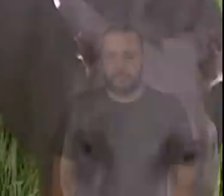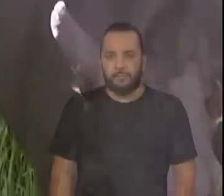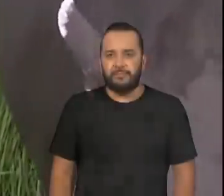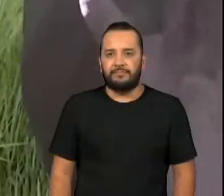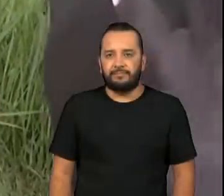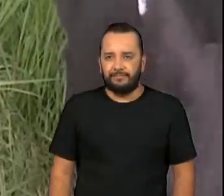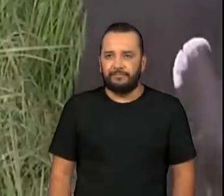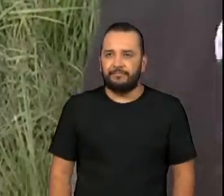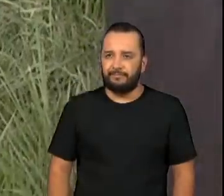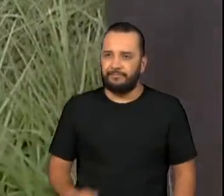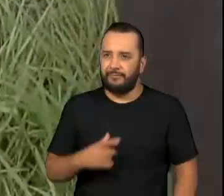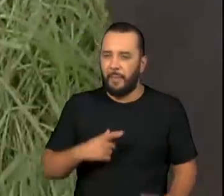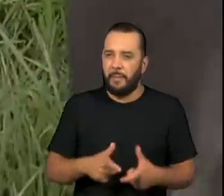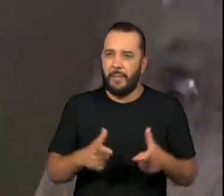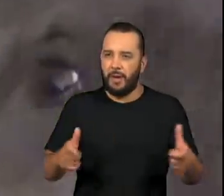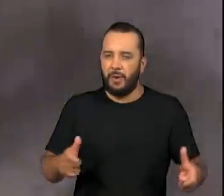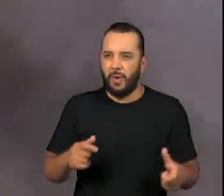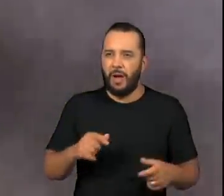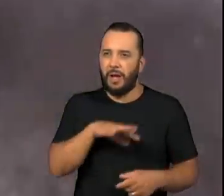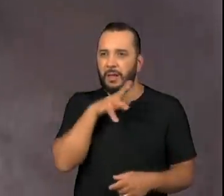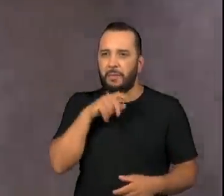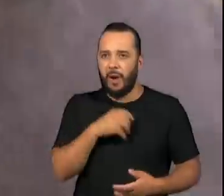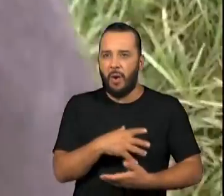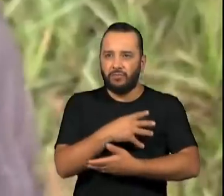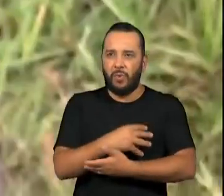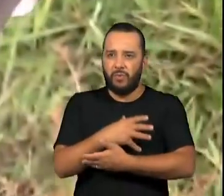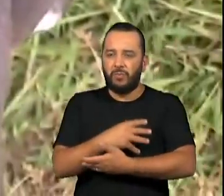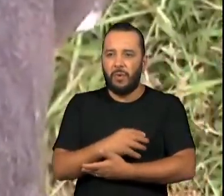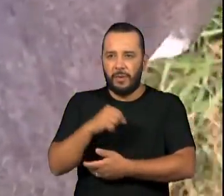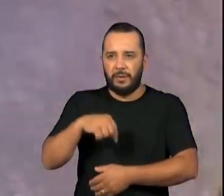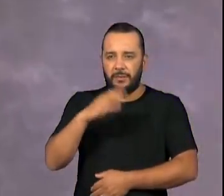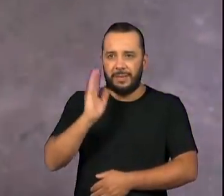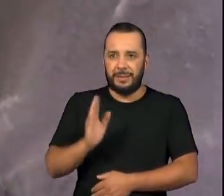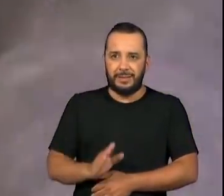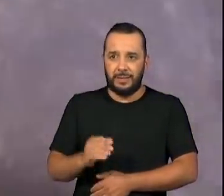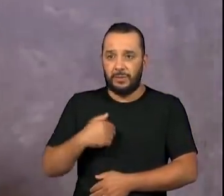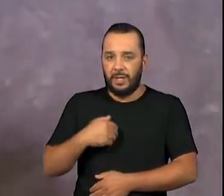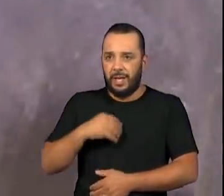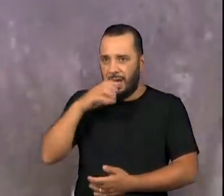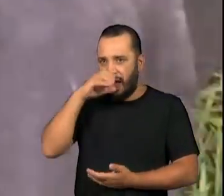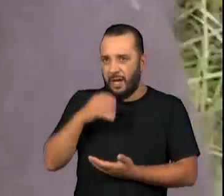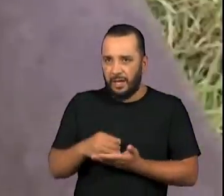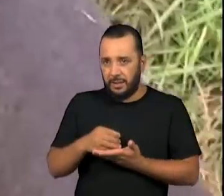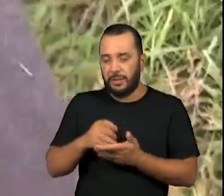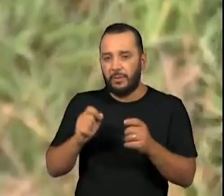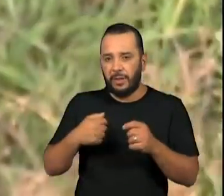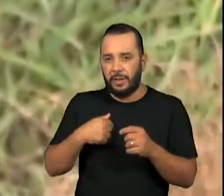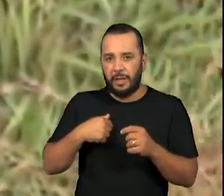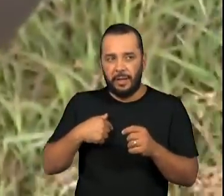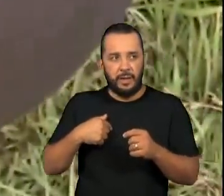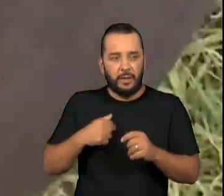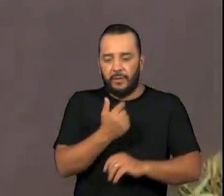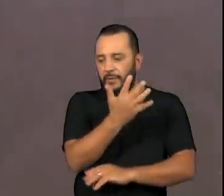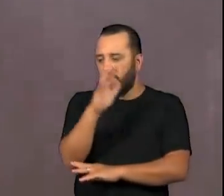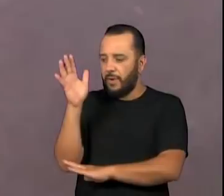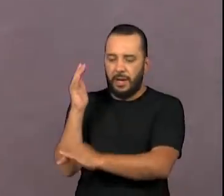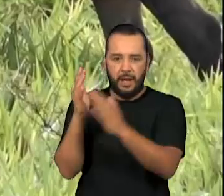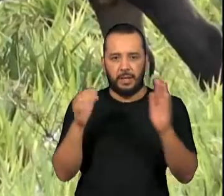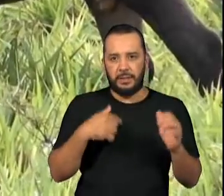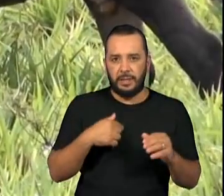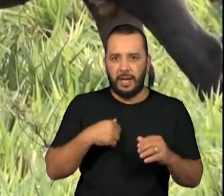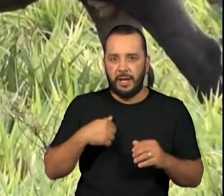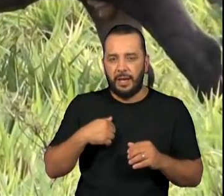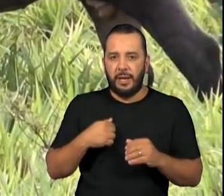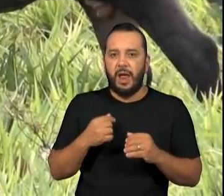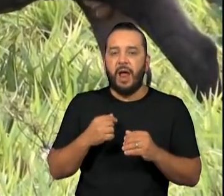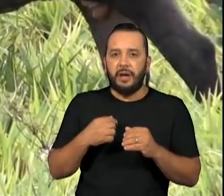Além de ser o maior mamífero terrestre do Brasil, a anta é conhecida como jardineira da floresta, pela capacidade